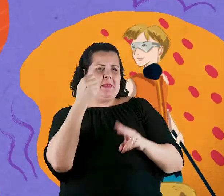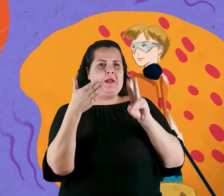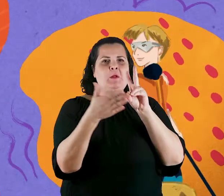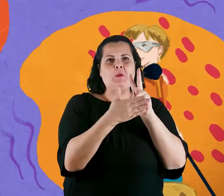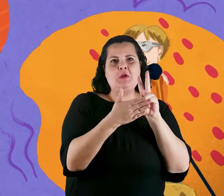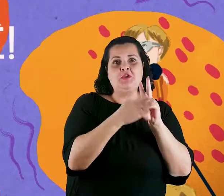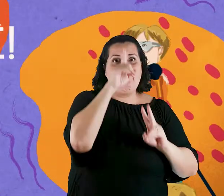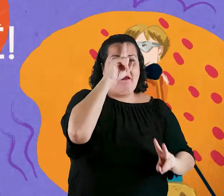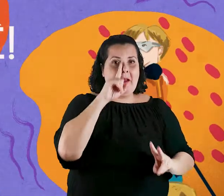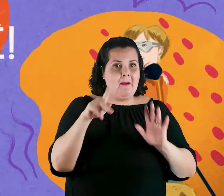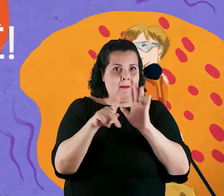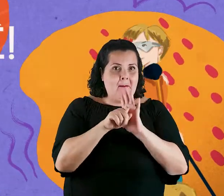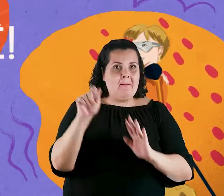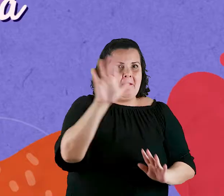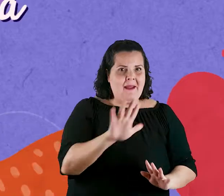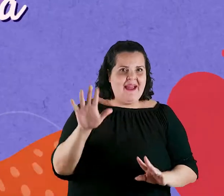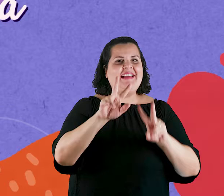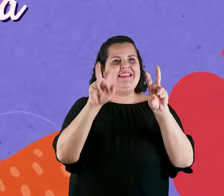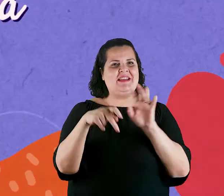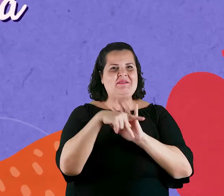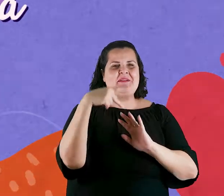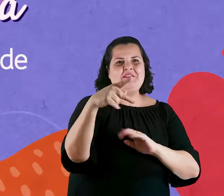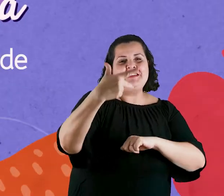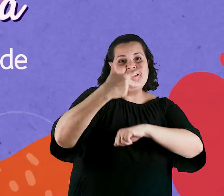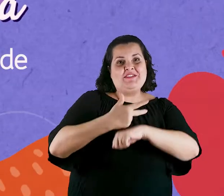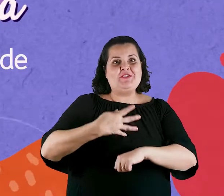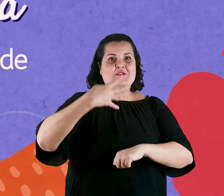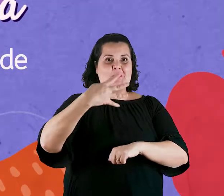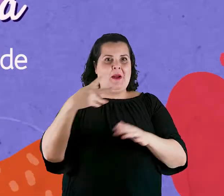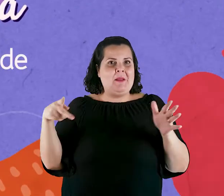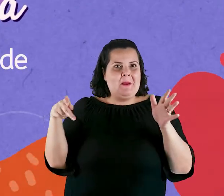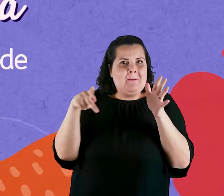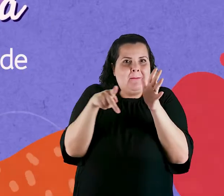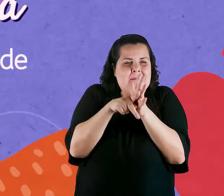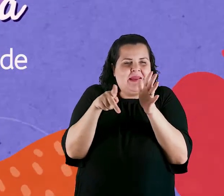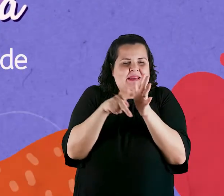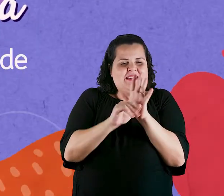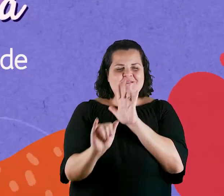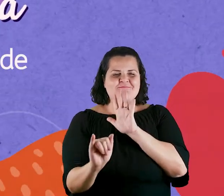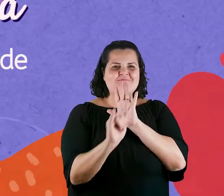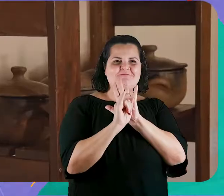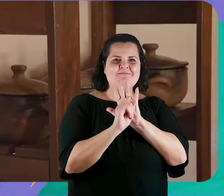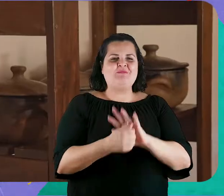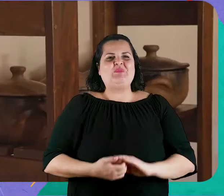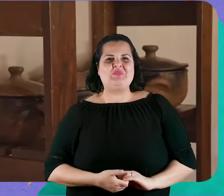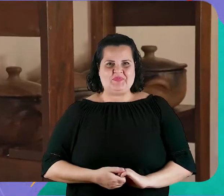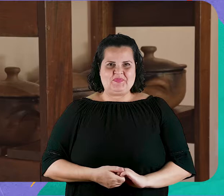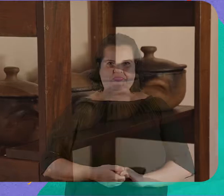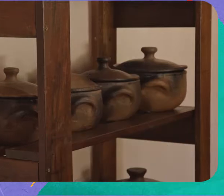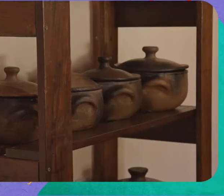ou amarelo, esse papo é com você. Episódio 4: Pertencimento e Identidade.